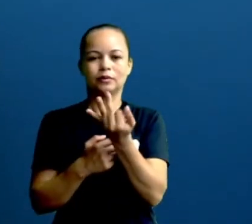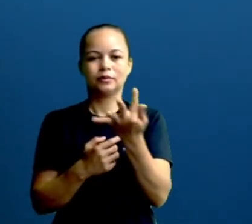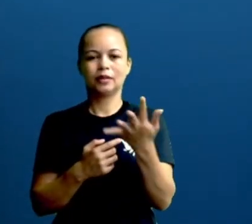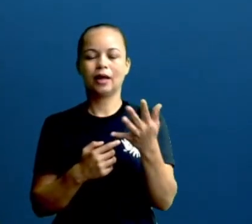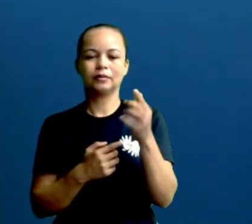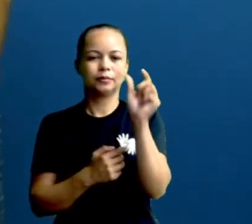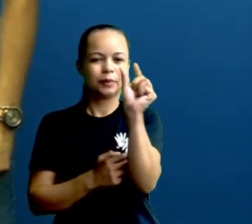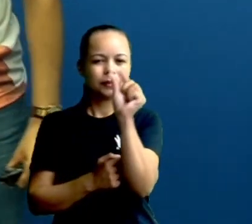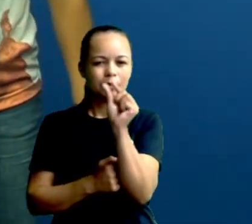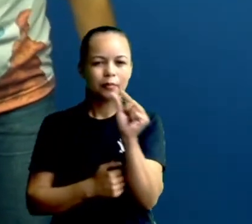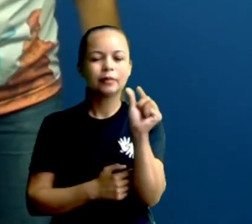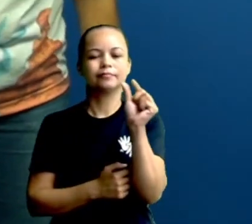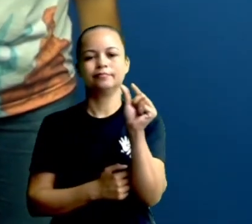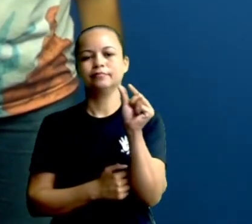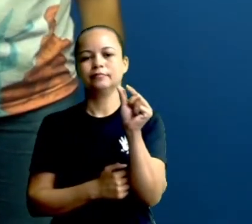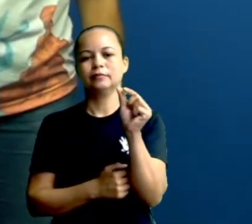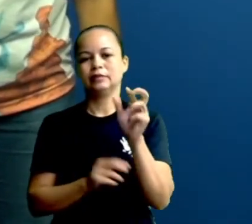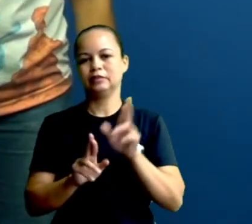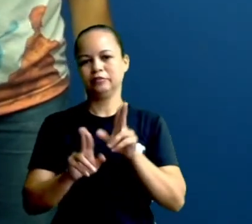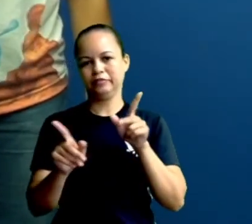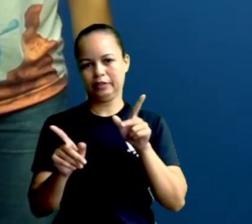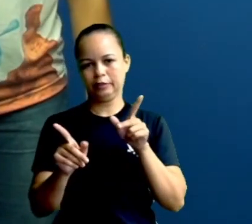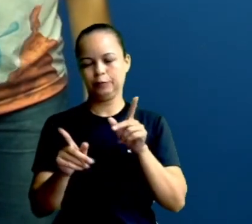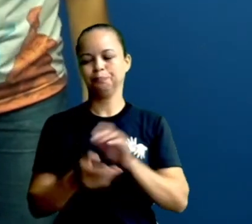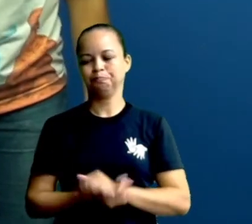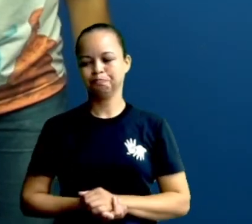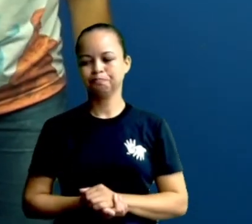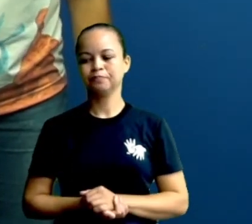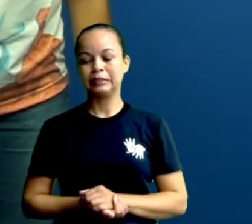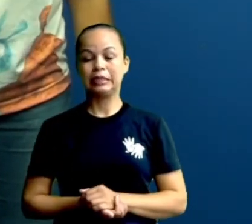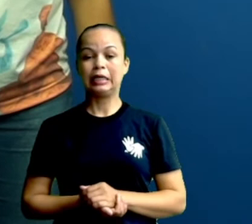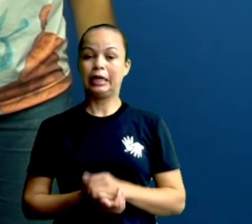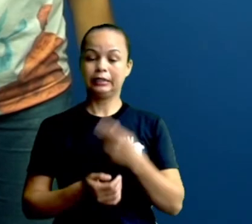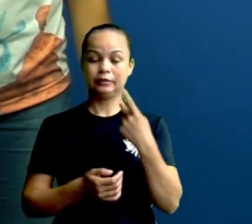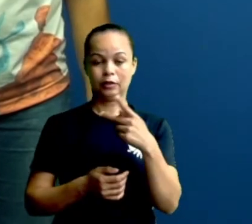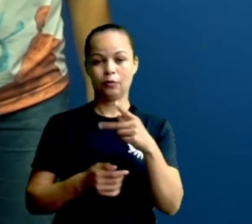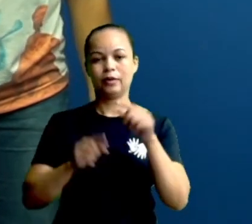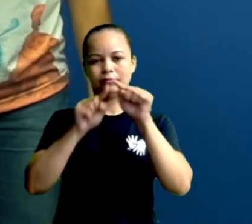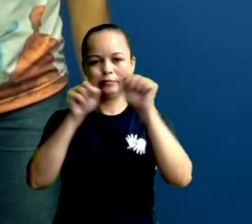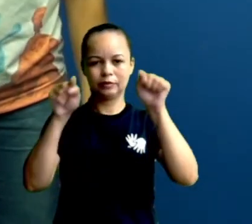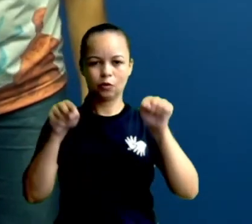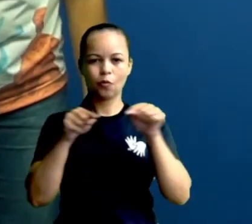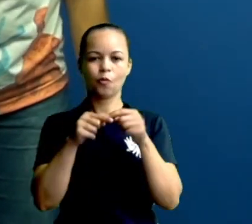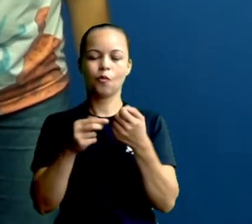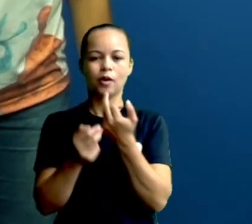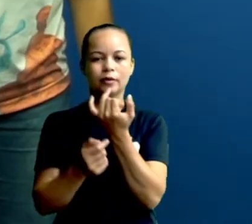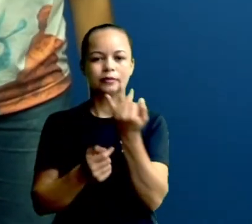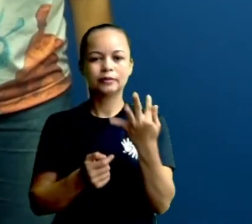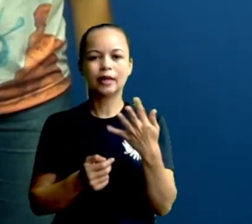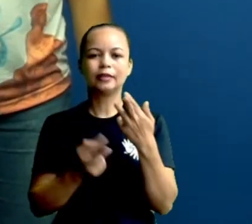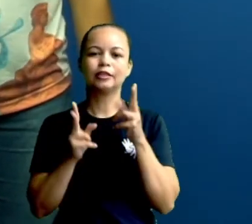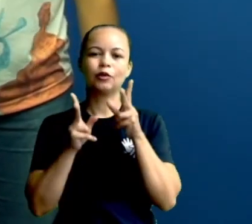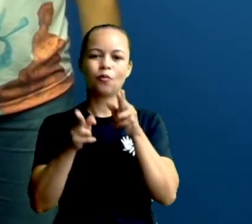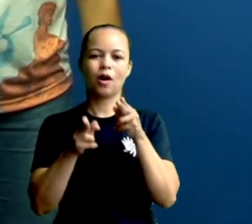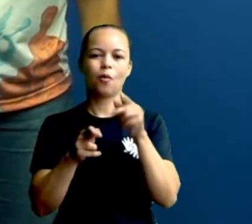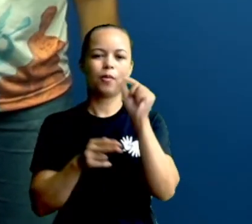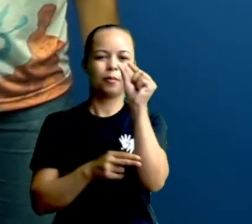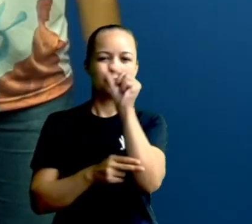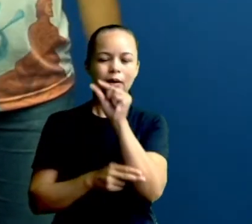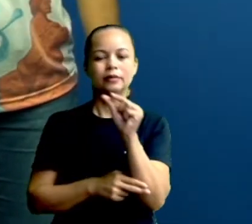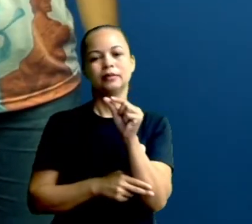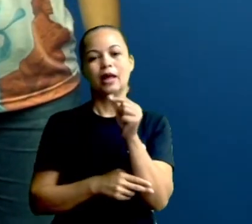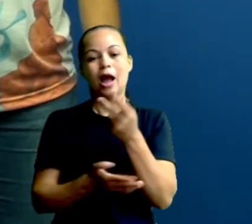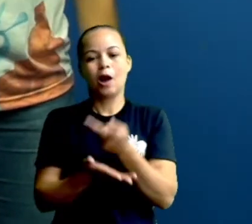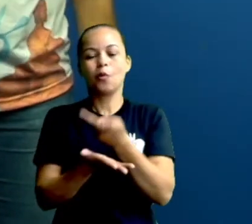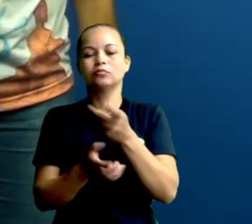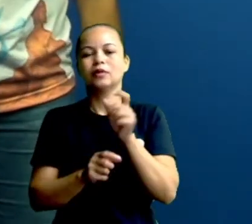ó, quantidade de quadradinhos diferentes. É a mesma quantidade de quadradinhos. O que ocorre é que ela há só